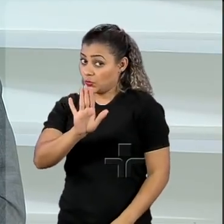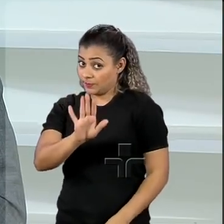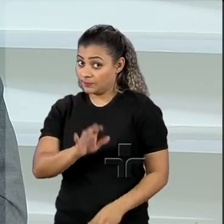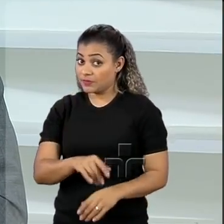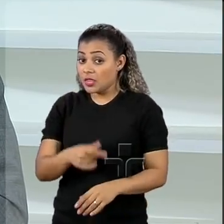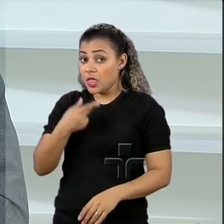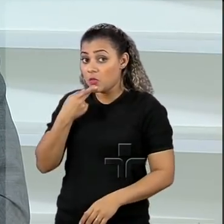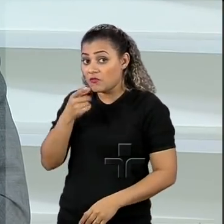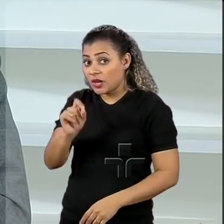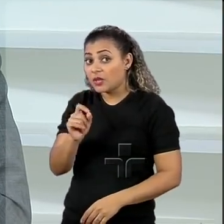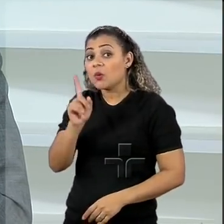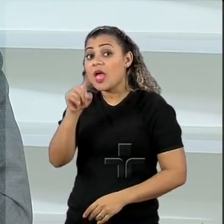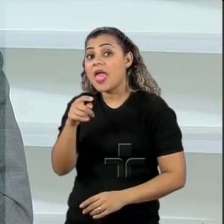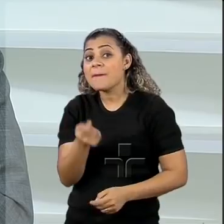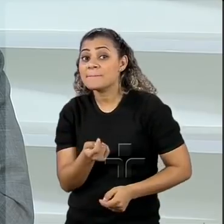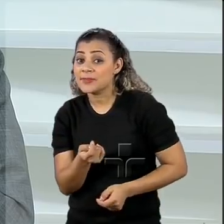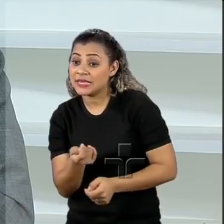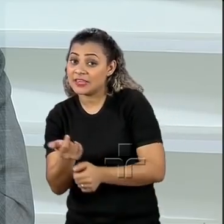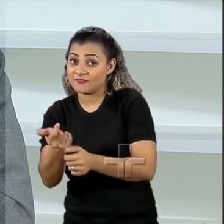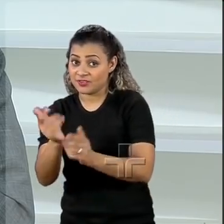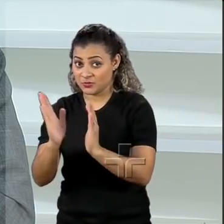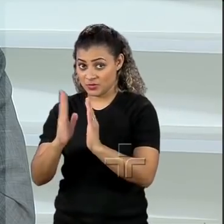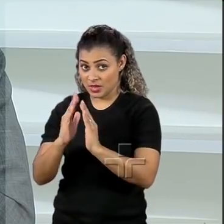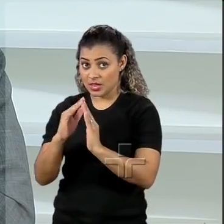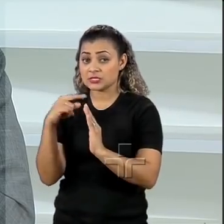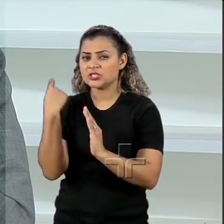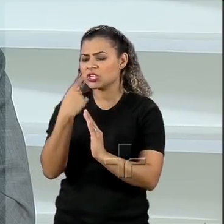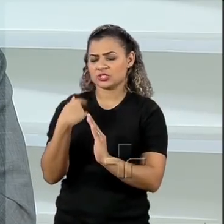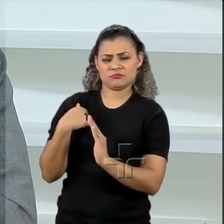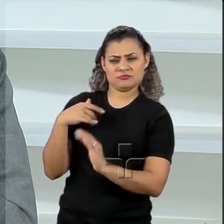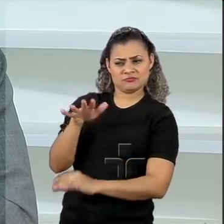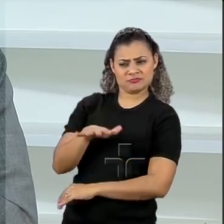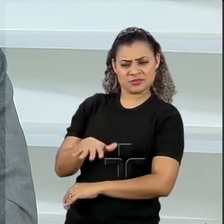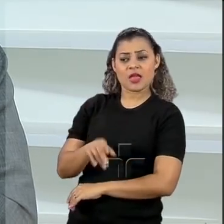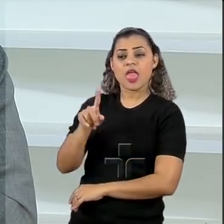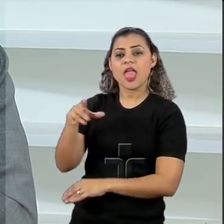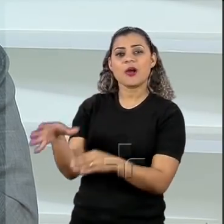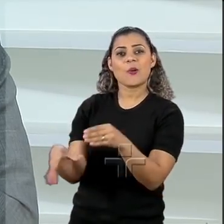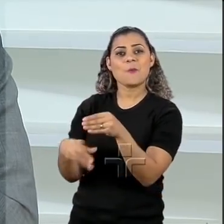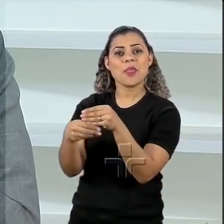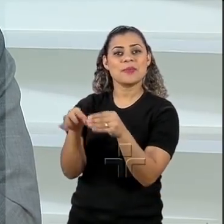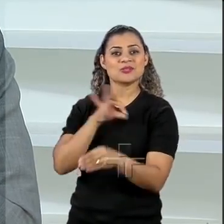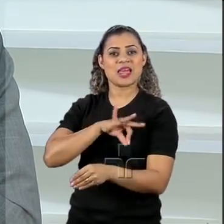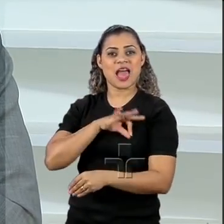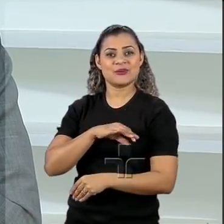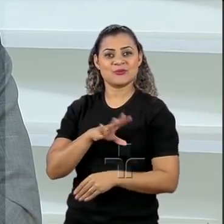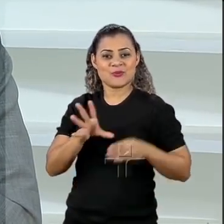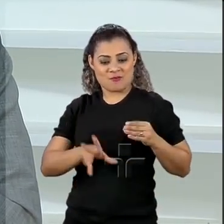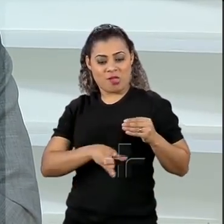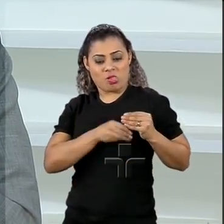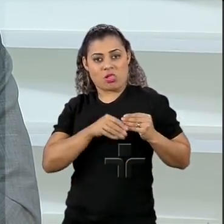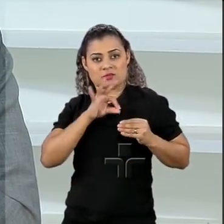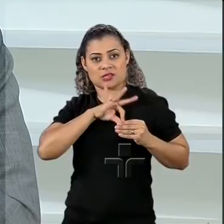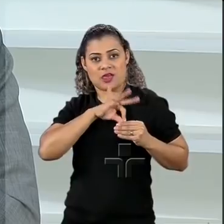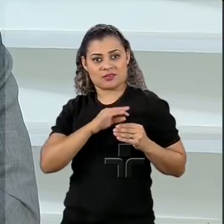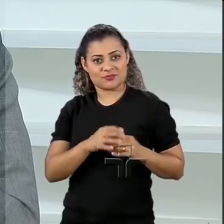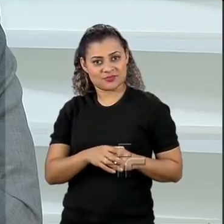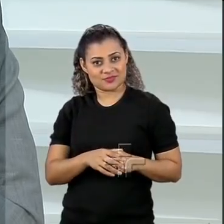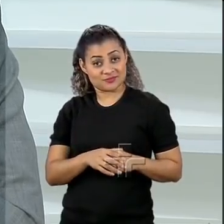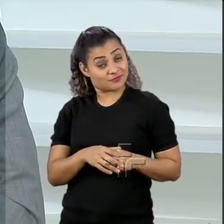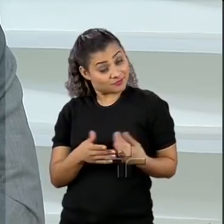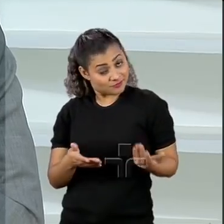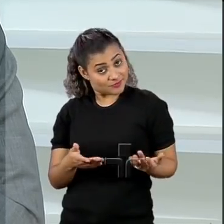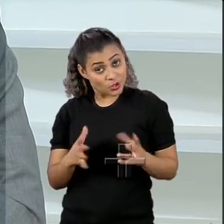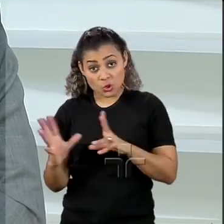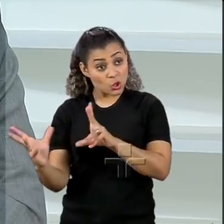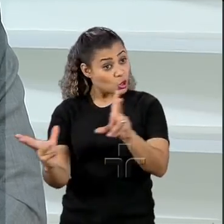é alimentício na medida em que nós passamos a entender o auxílio moradia um complemento salarial, que é esse o conteúdo que foi dado à decisão. Foi estendida a